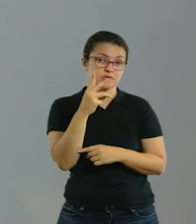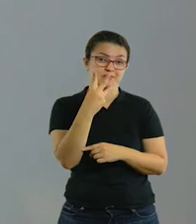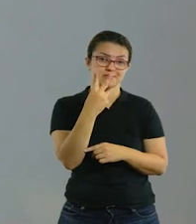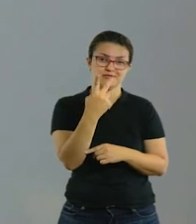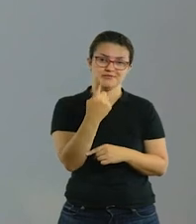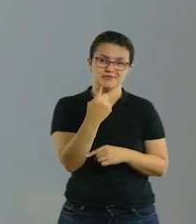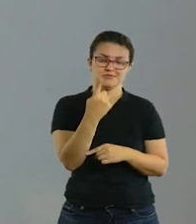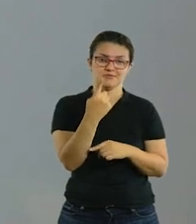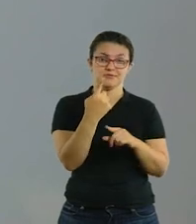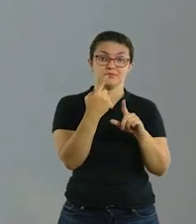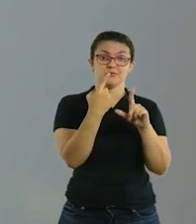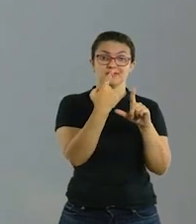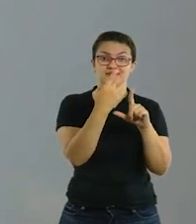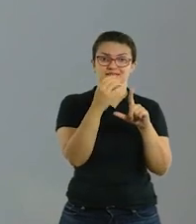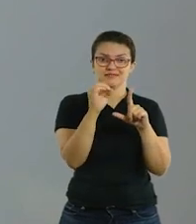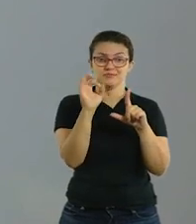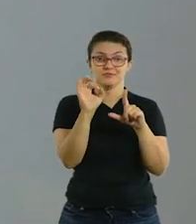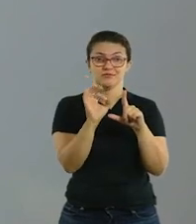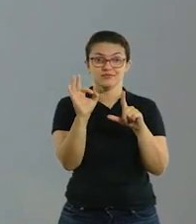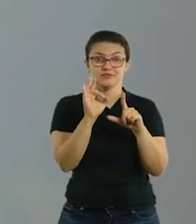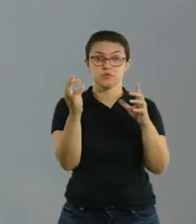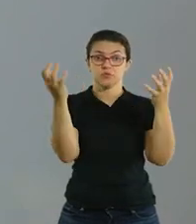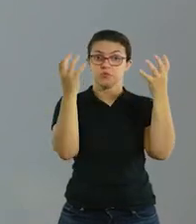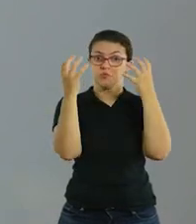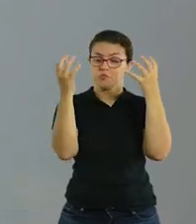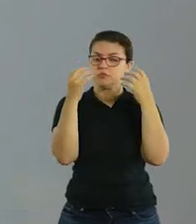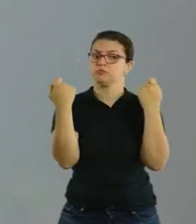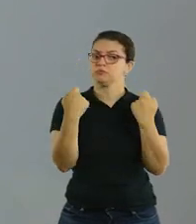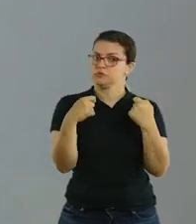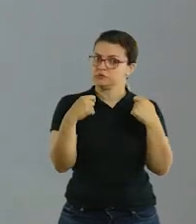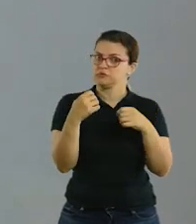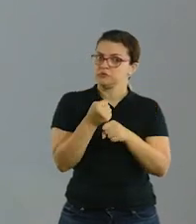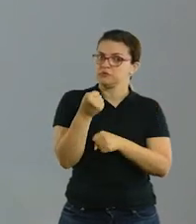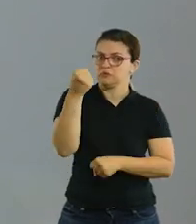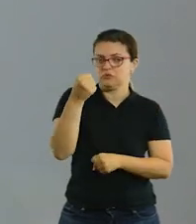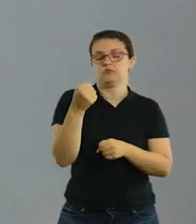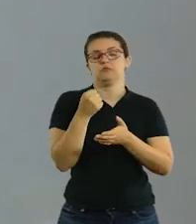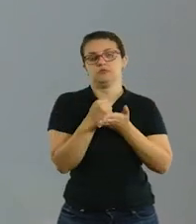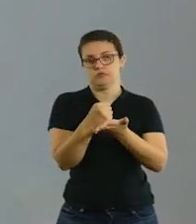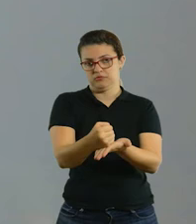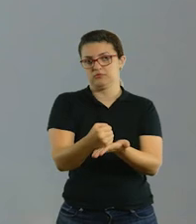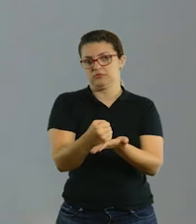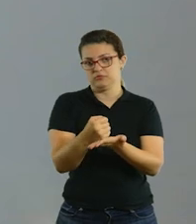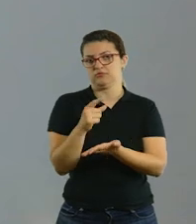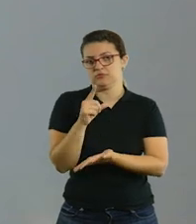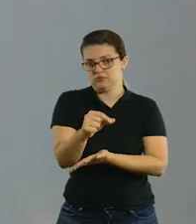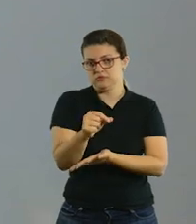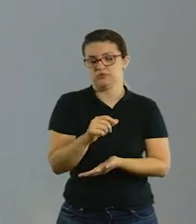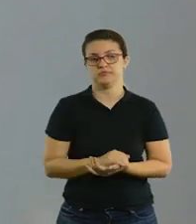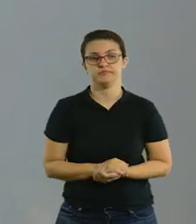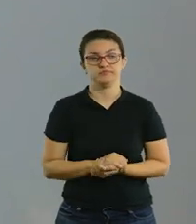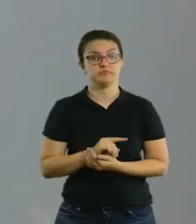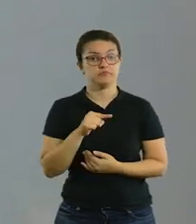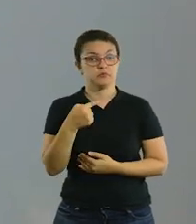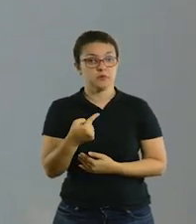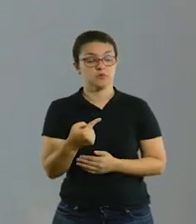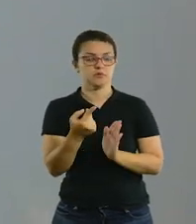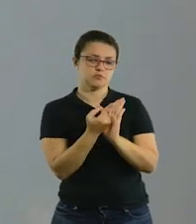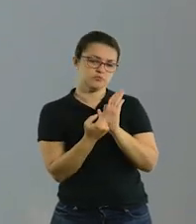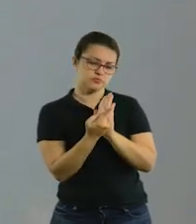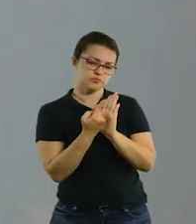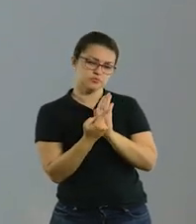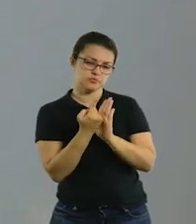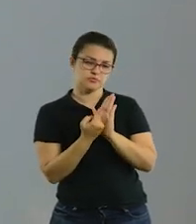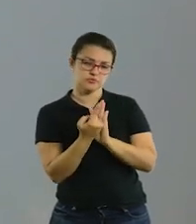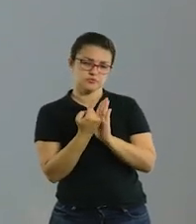possibilidade de 10% de chuva. Quem vai sair nesse dia precisa levar, então, um guarda-chuva, certo? E depois, faça um desenho,